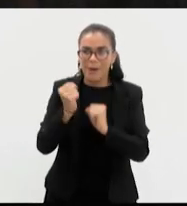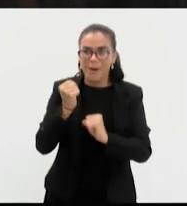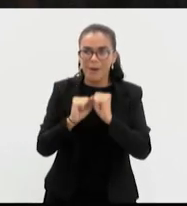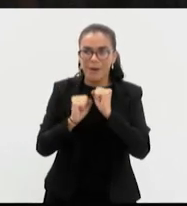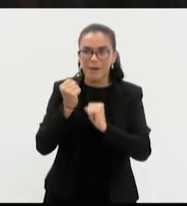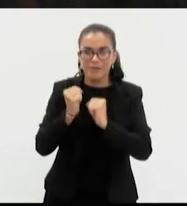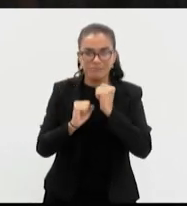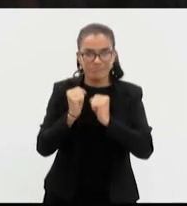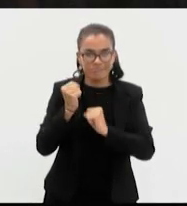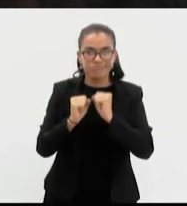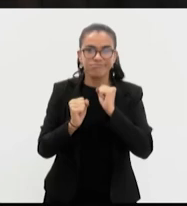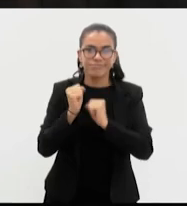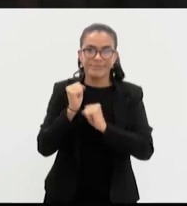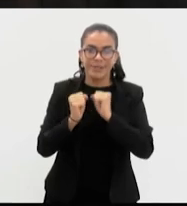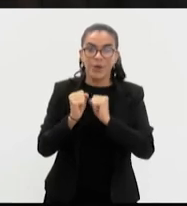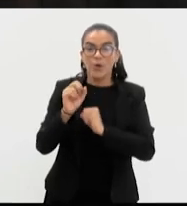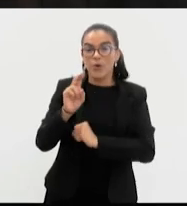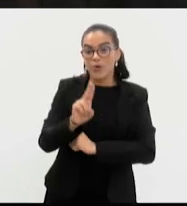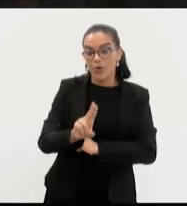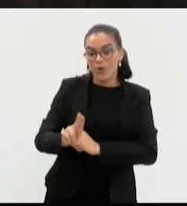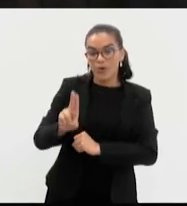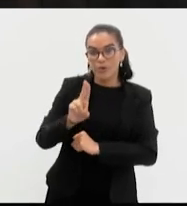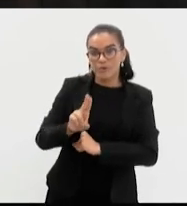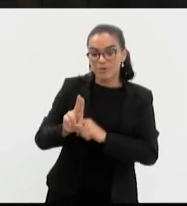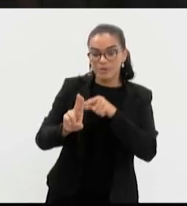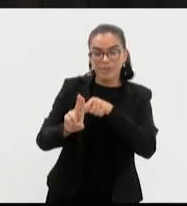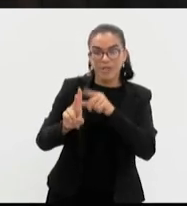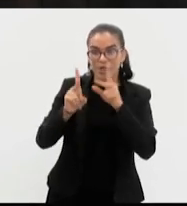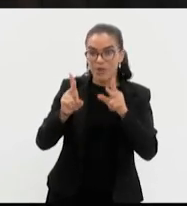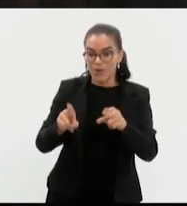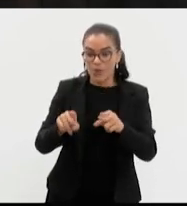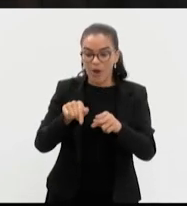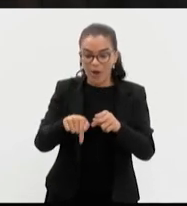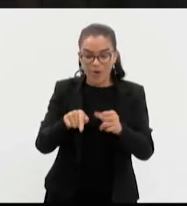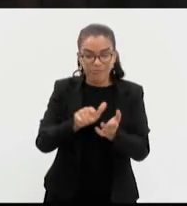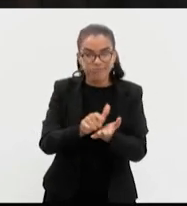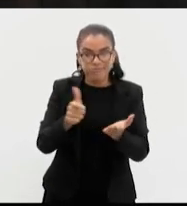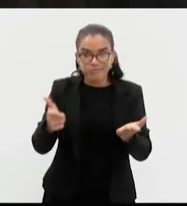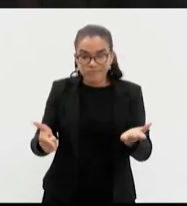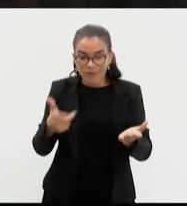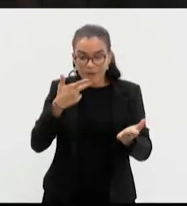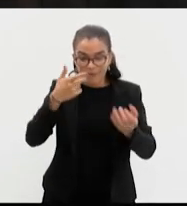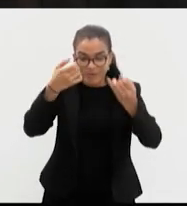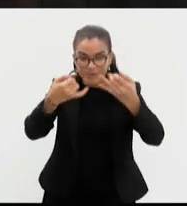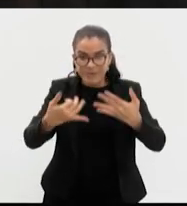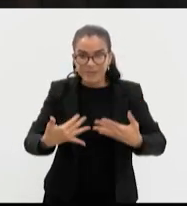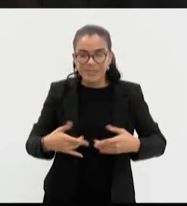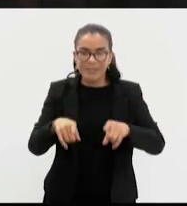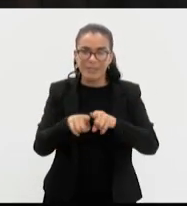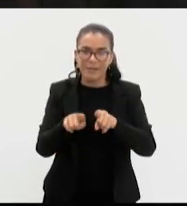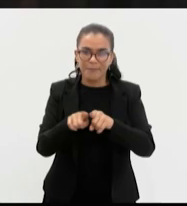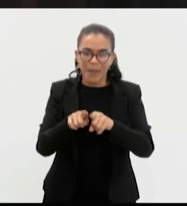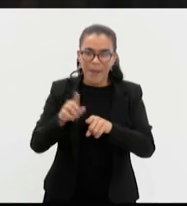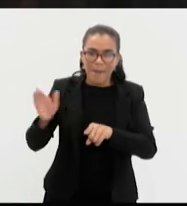processados usado de forma como diz a matéria intensa irregularmente